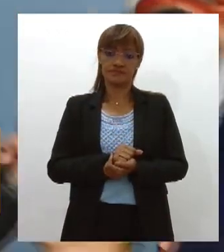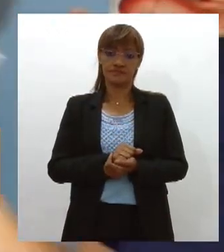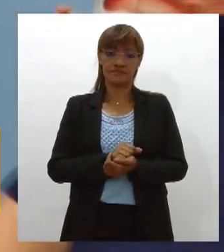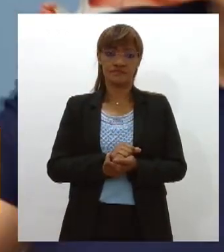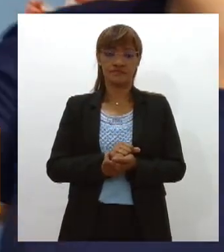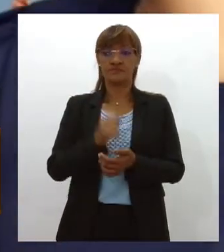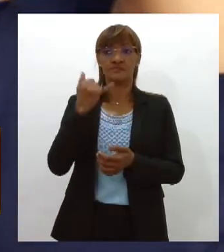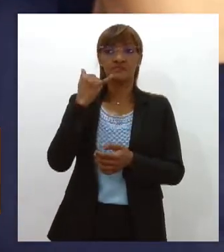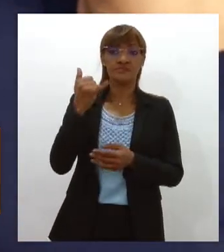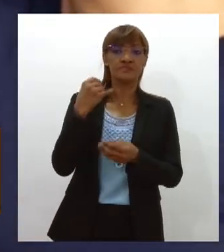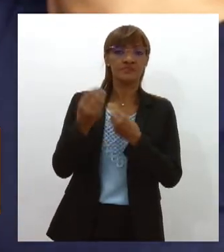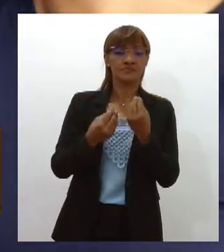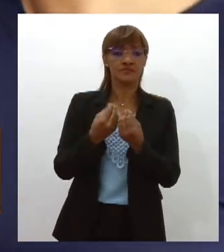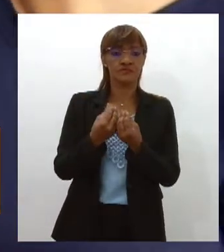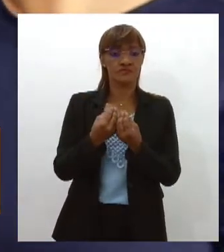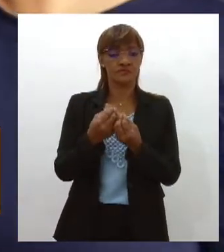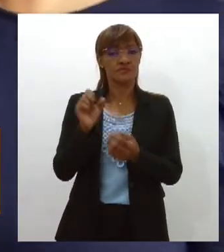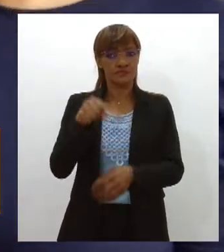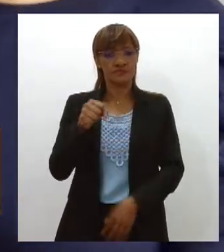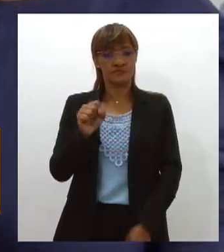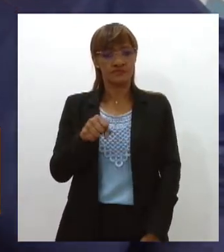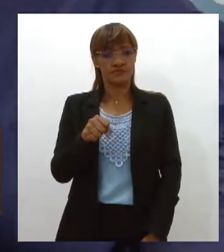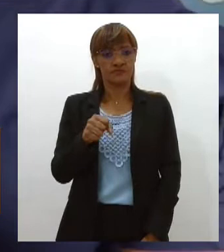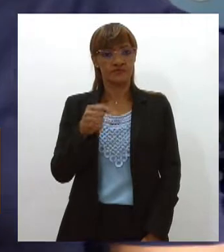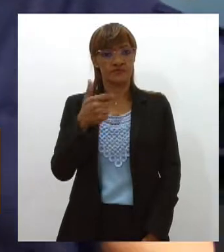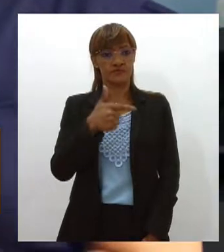algum número? Sim, pelo